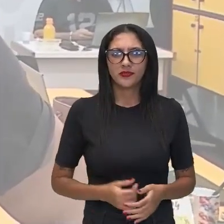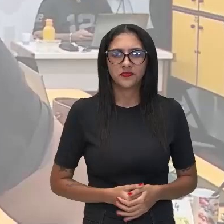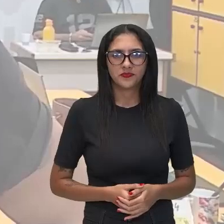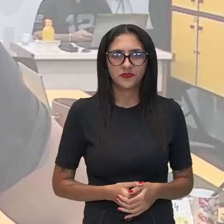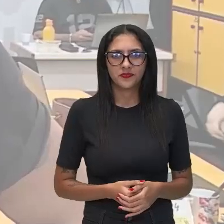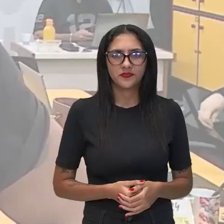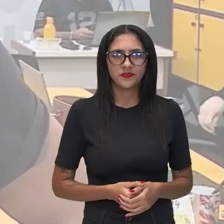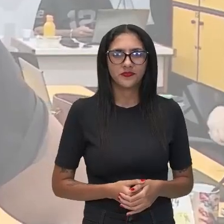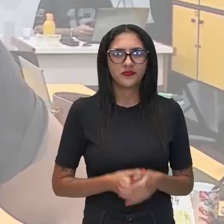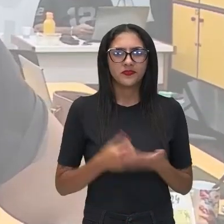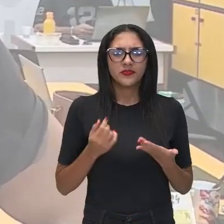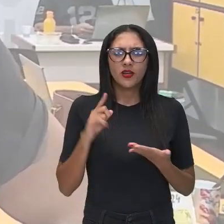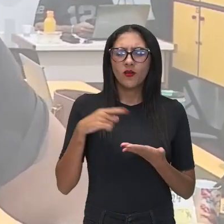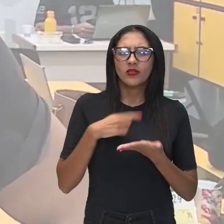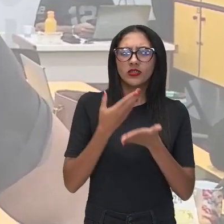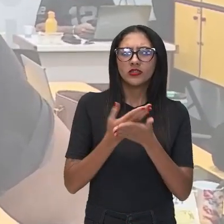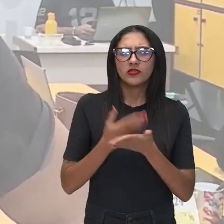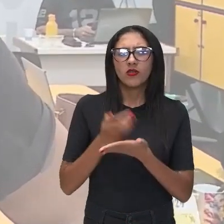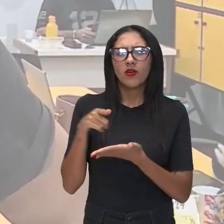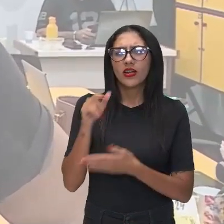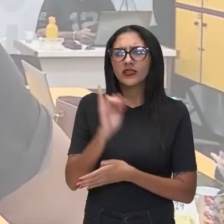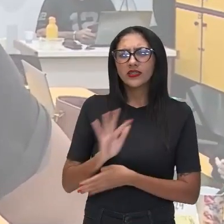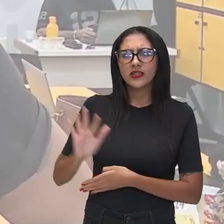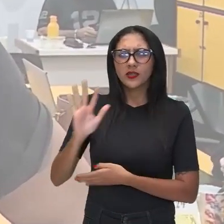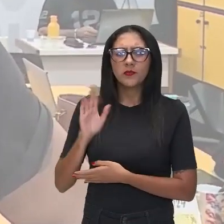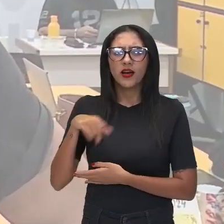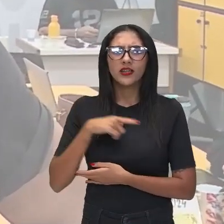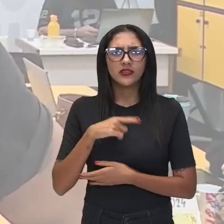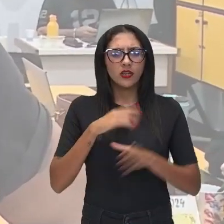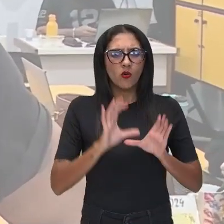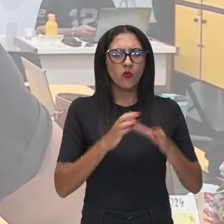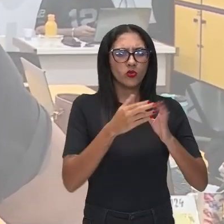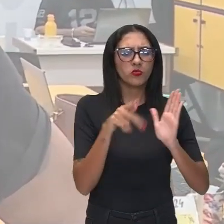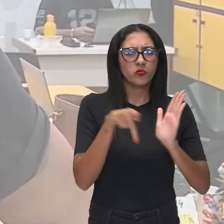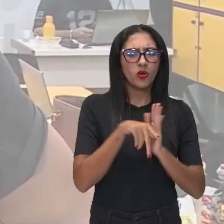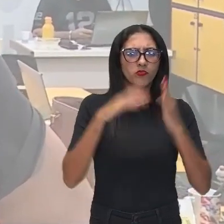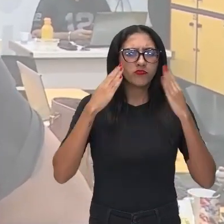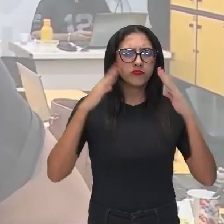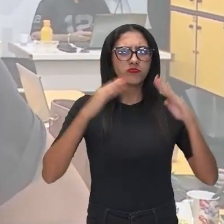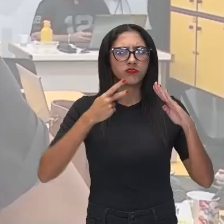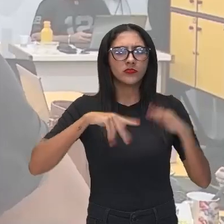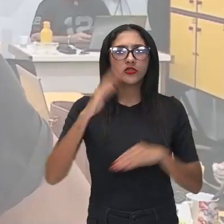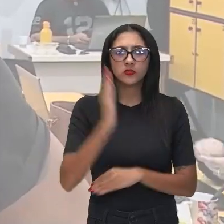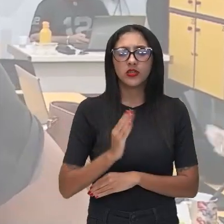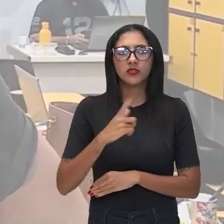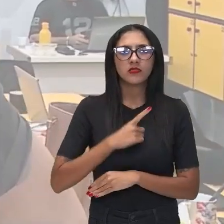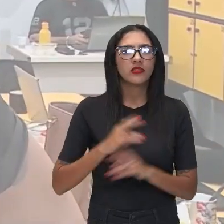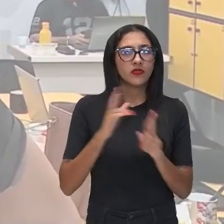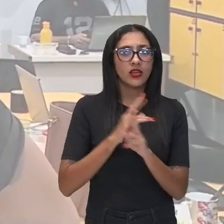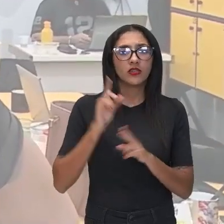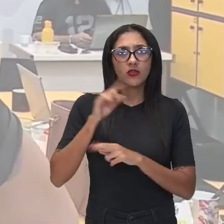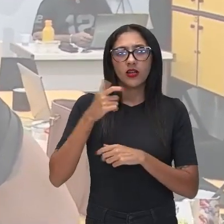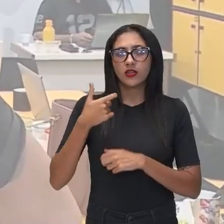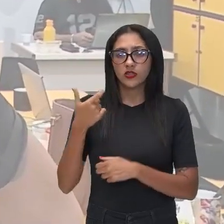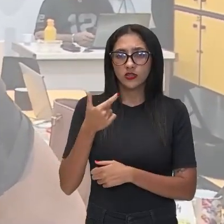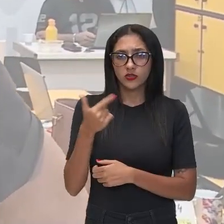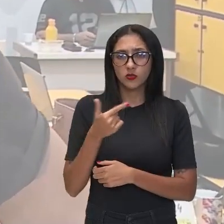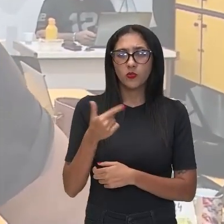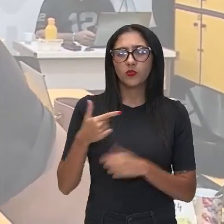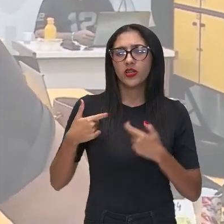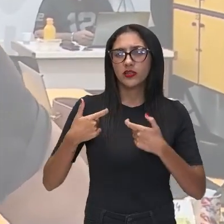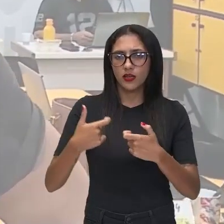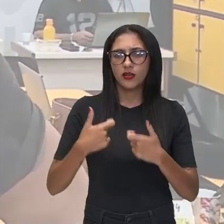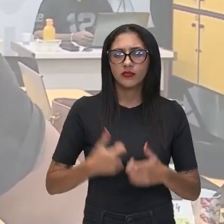história da aviação, esse brasão ele representava um esquadrão de aviação brasileira que participou da Segunda Guerra Mundial. A cobra vai